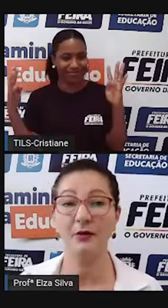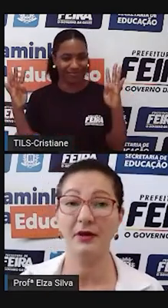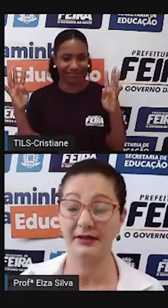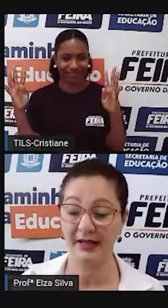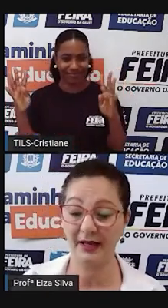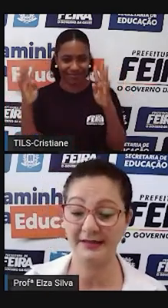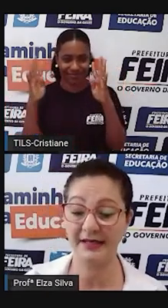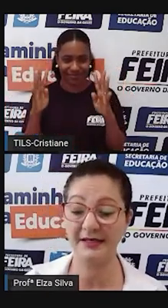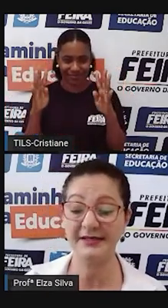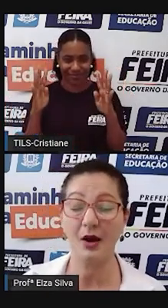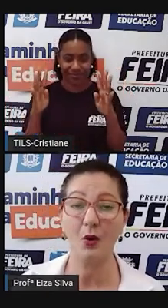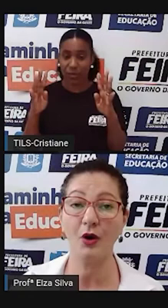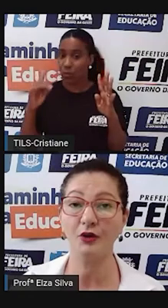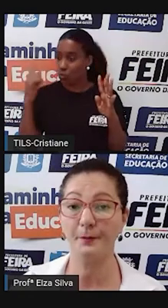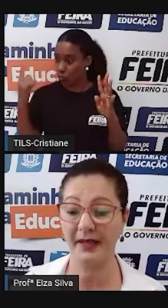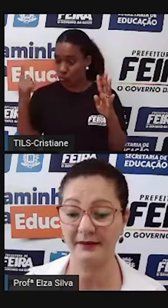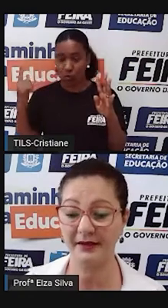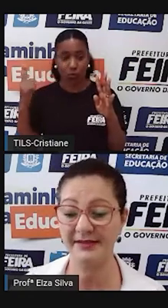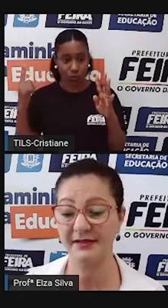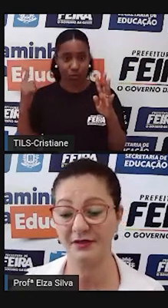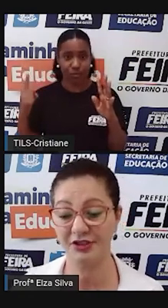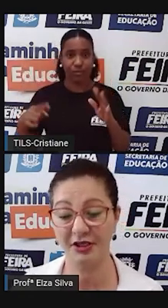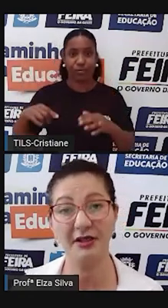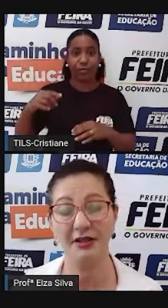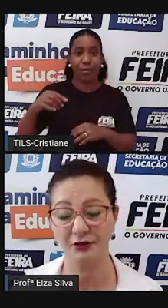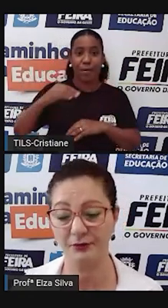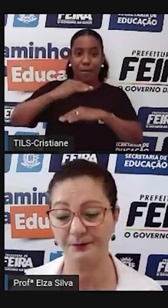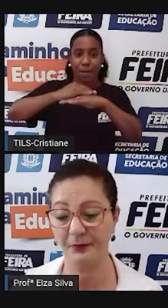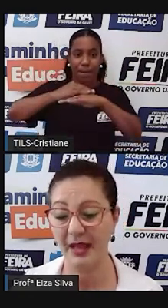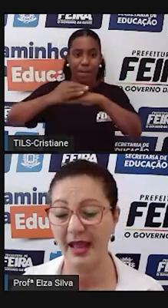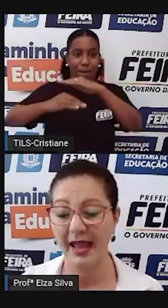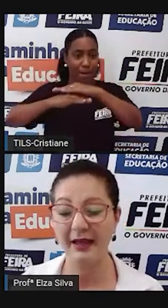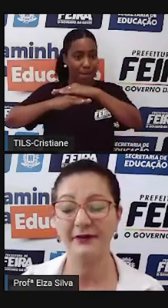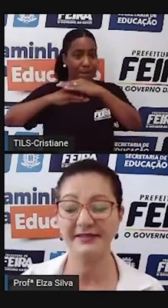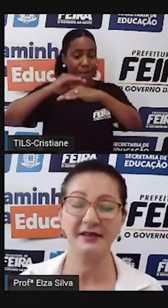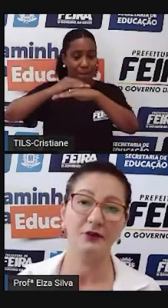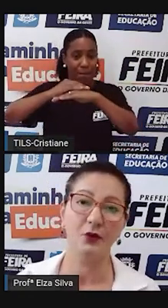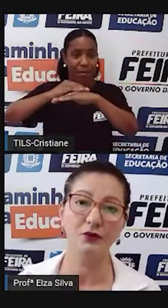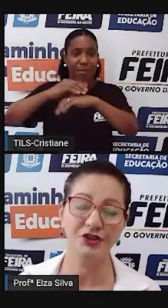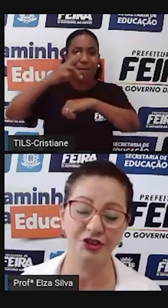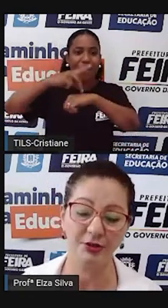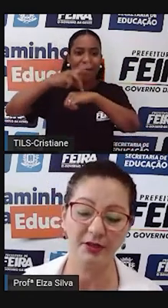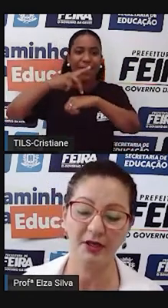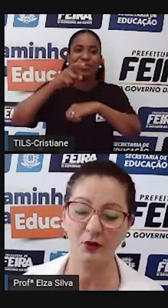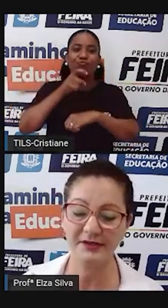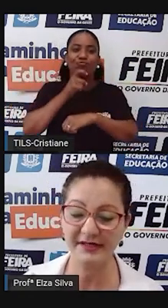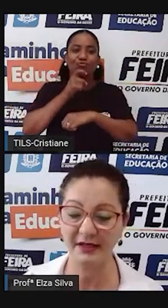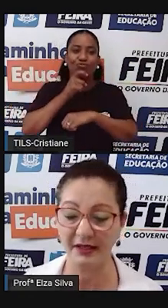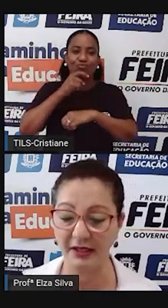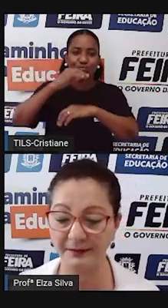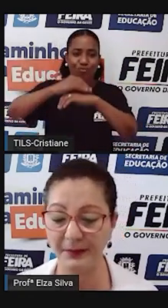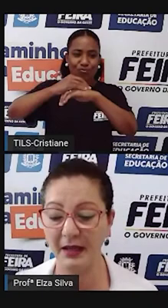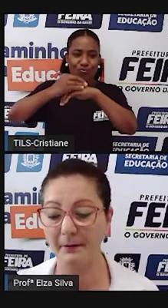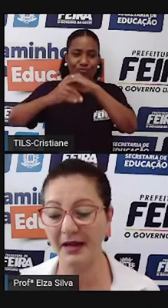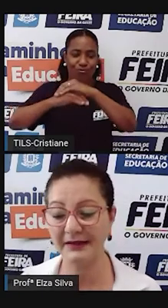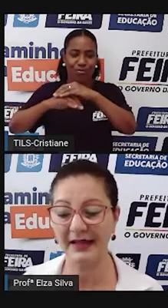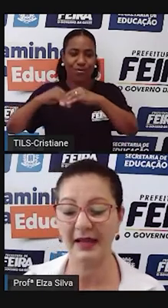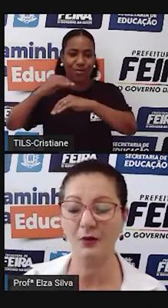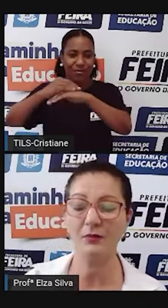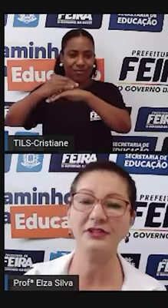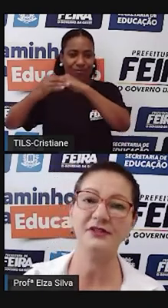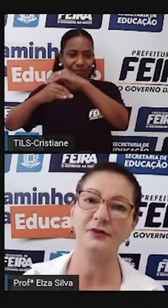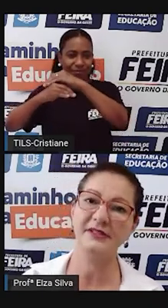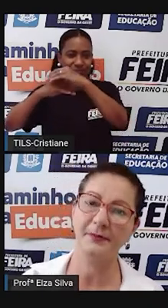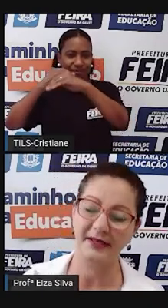em que uma delas lança 8 pedras de granito. É vencedor o time que conseguir